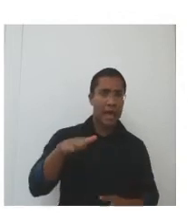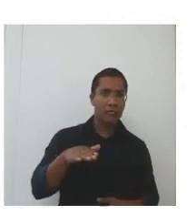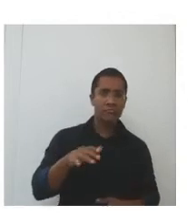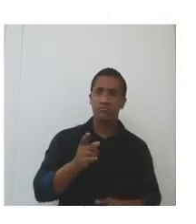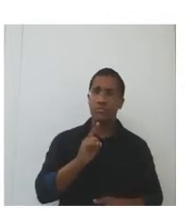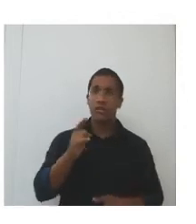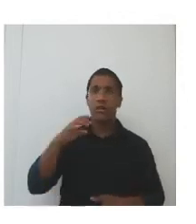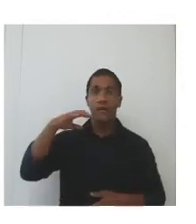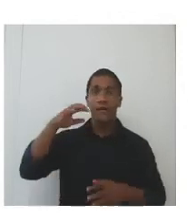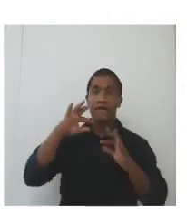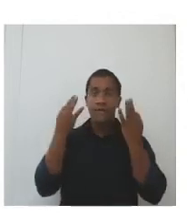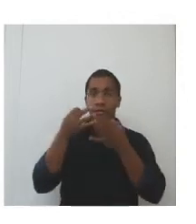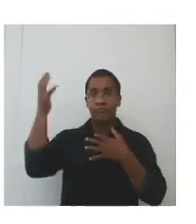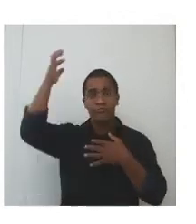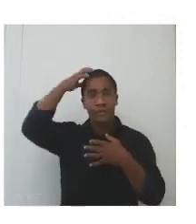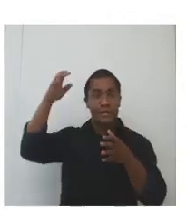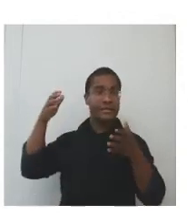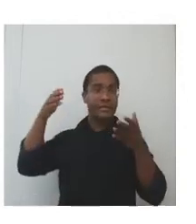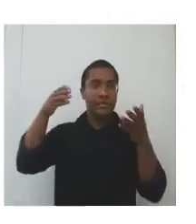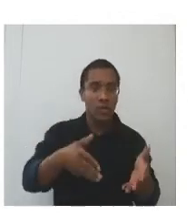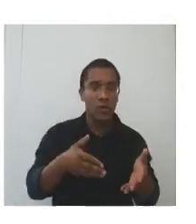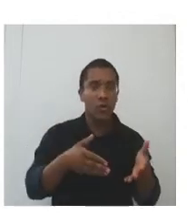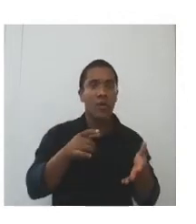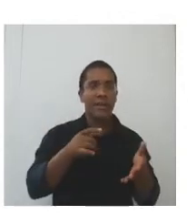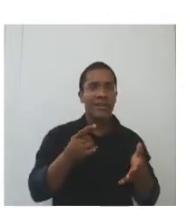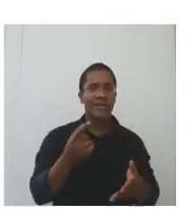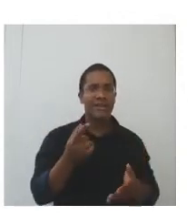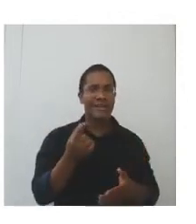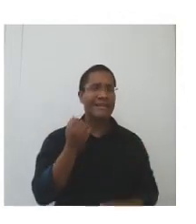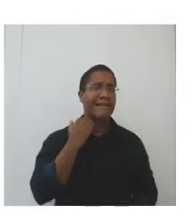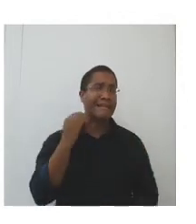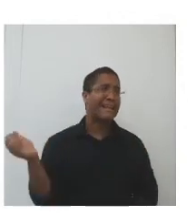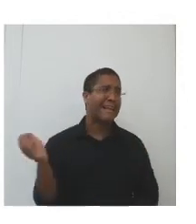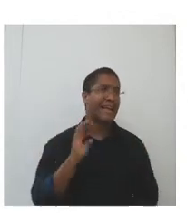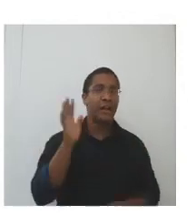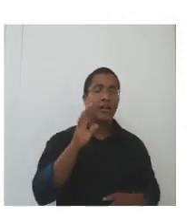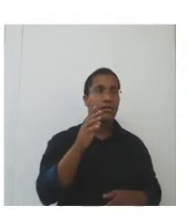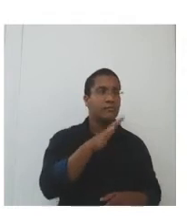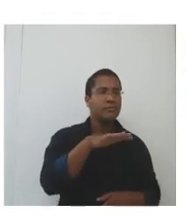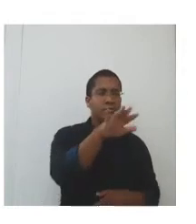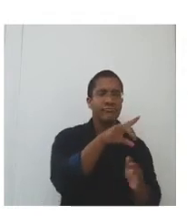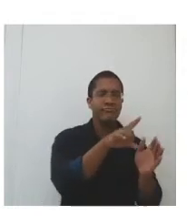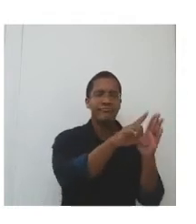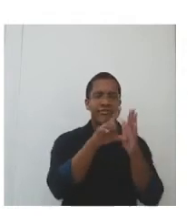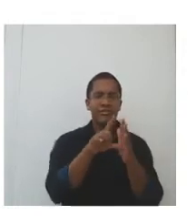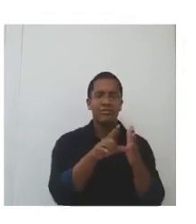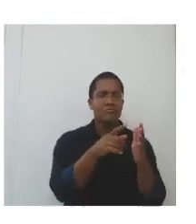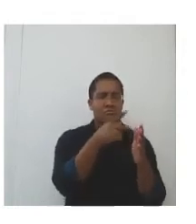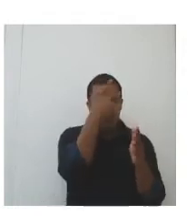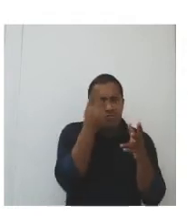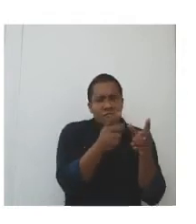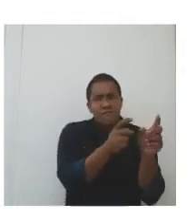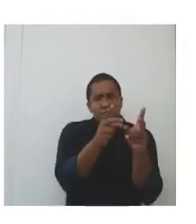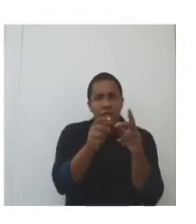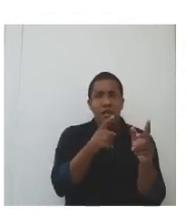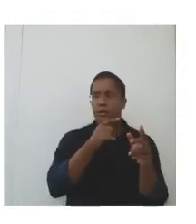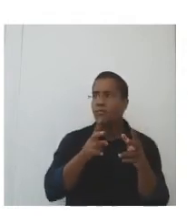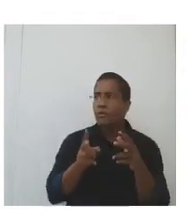luxo. E quando os comerciantes que aqui existiam perceberam então a chegada dessa corte numerosa,